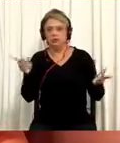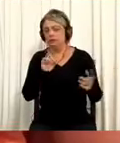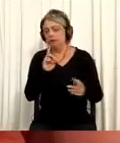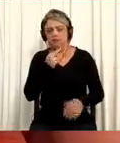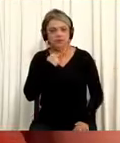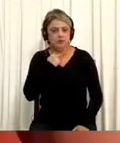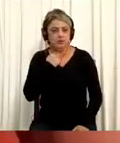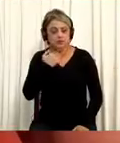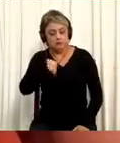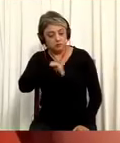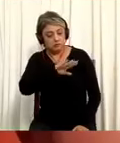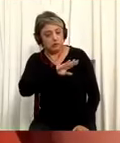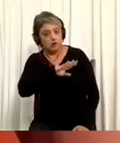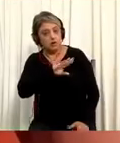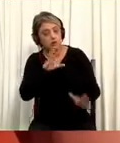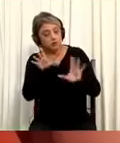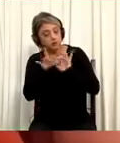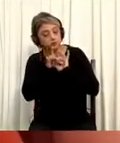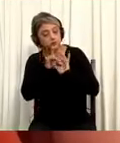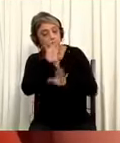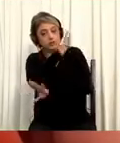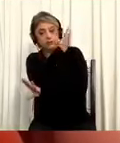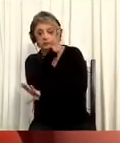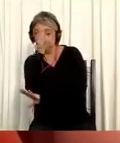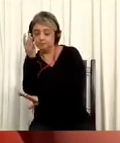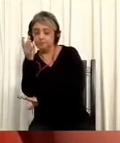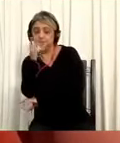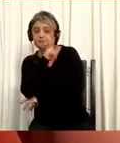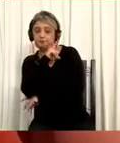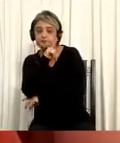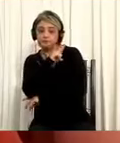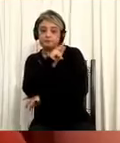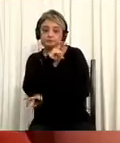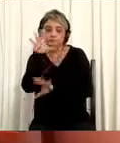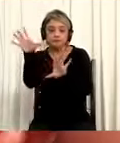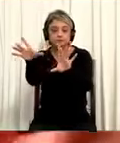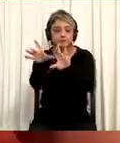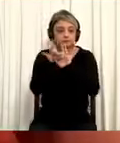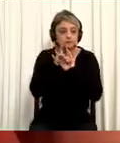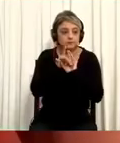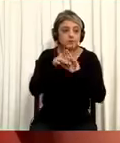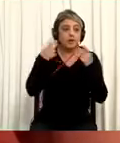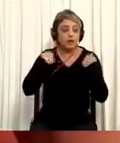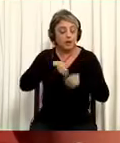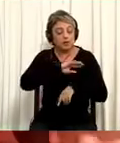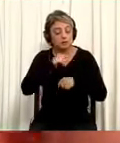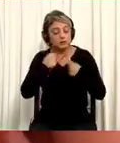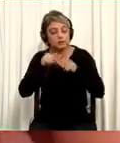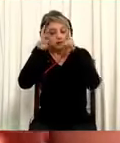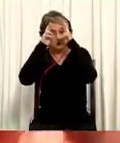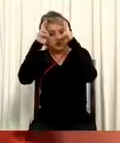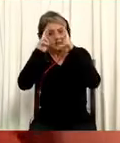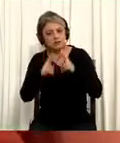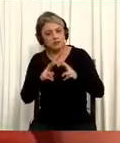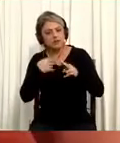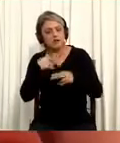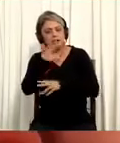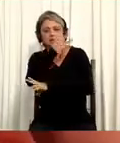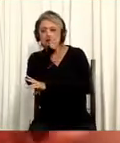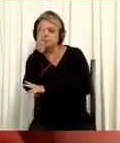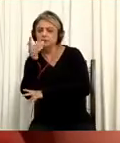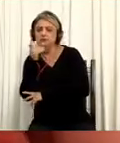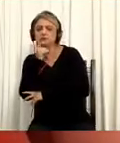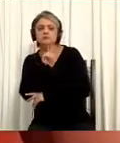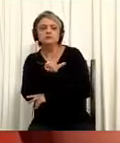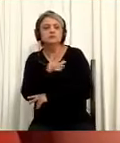Então, nós e a natureza, nós temos essa interligação. Nós precisamos respeitar a natureza para a gente